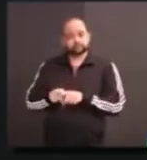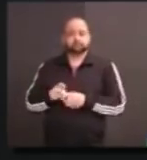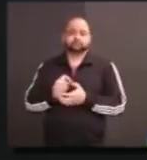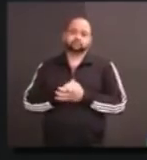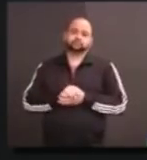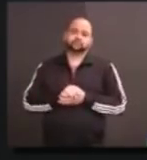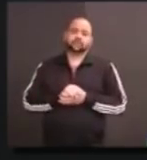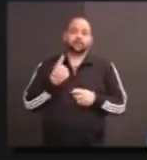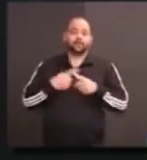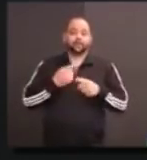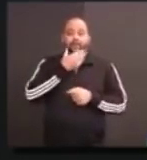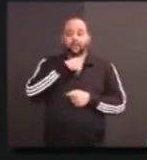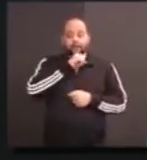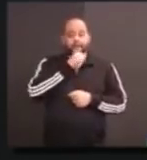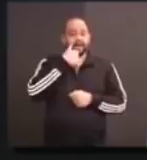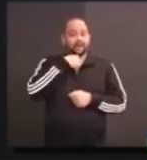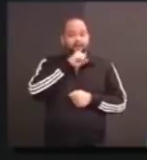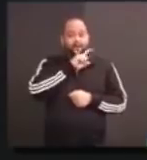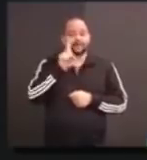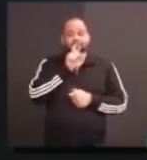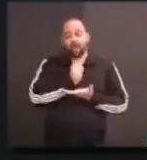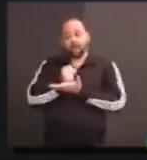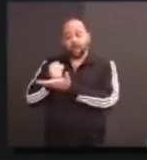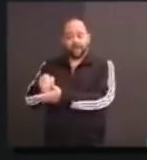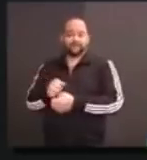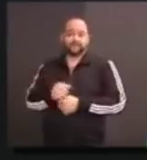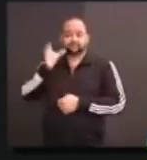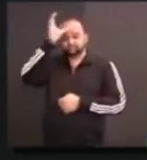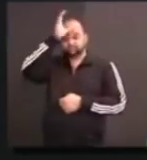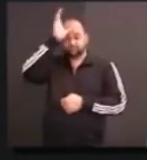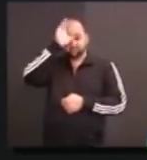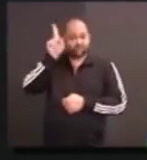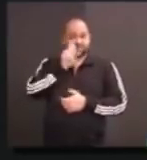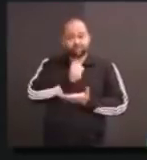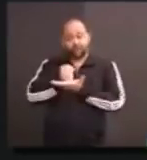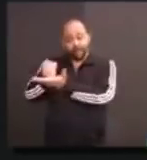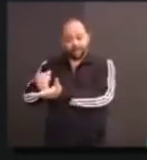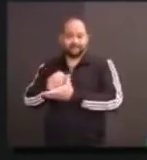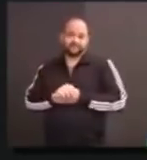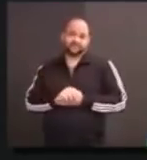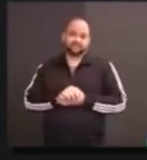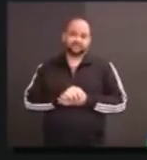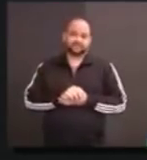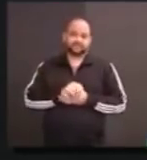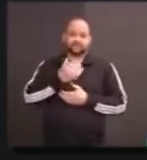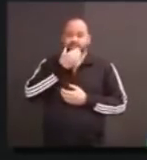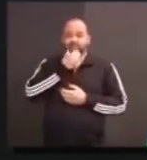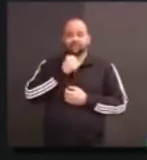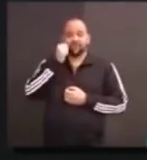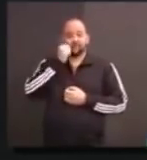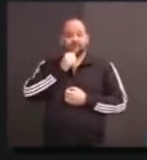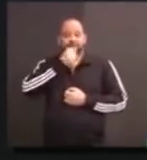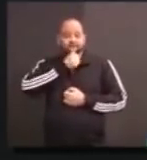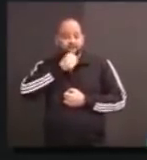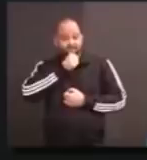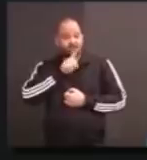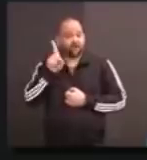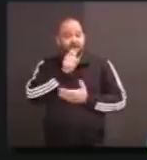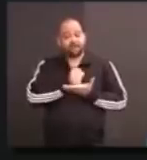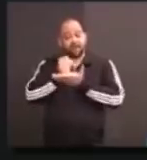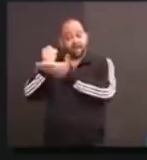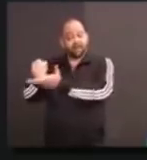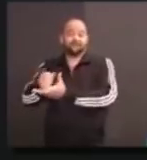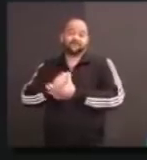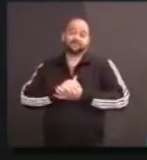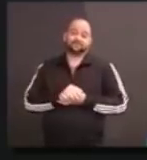Não levam, os pais não levam, os tios não levam, os avós não levam. Estamos